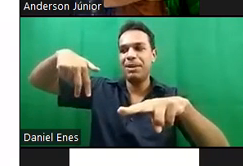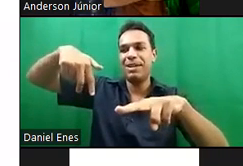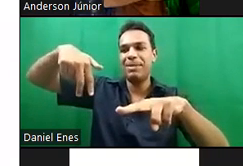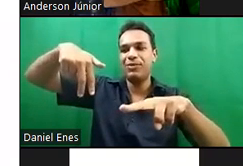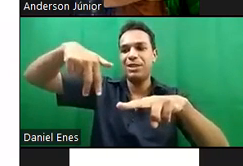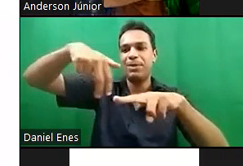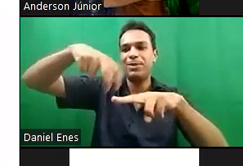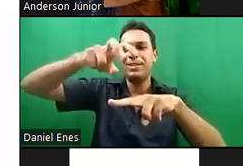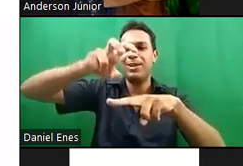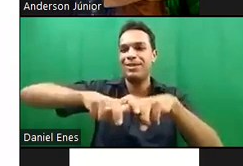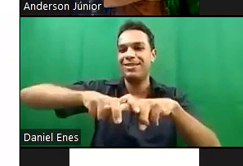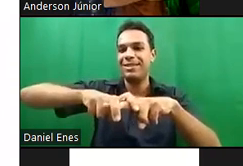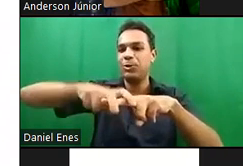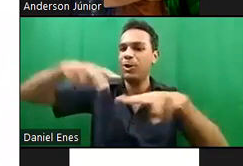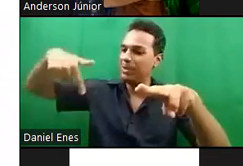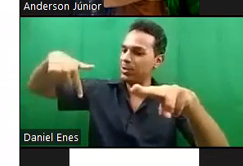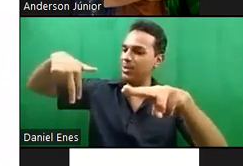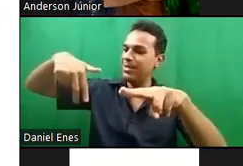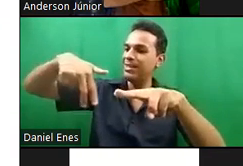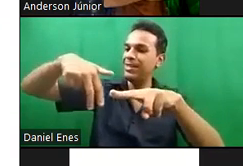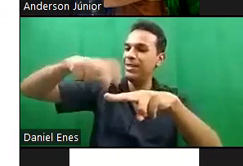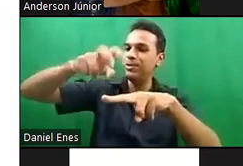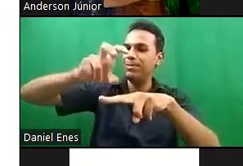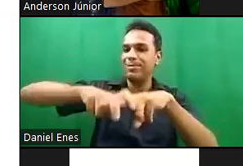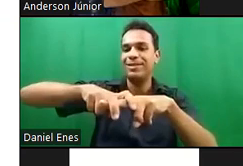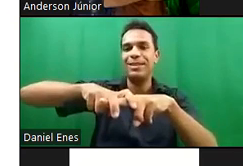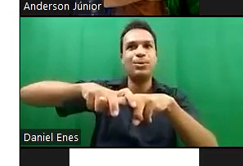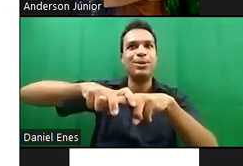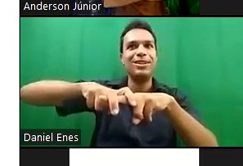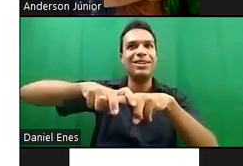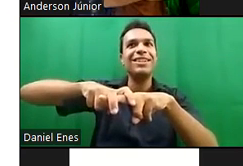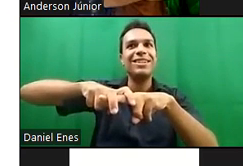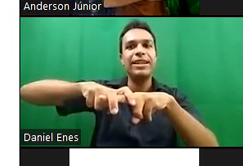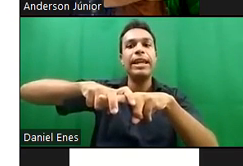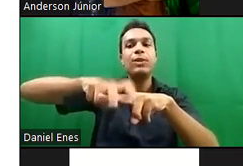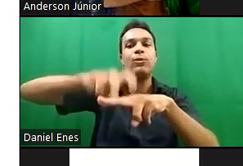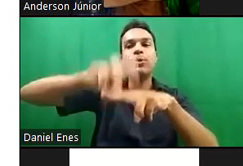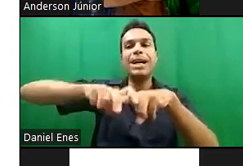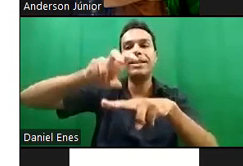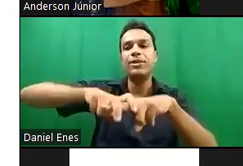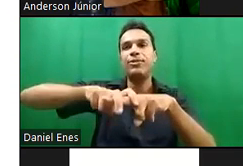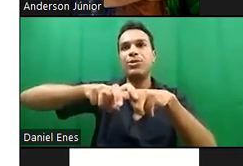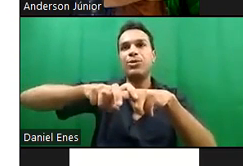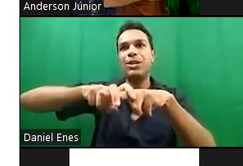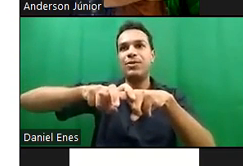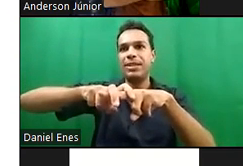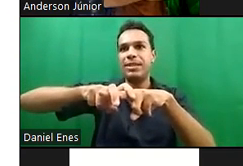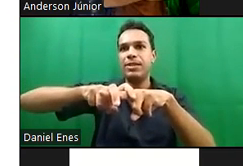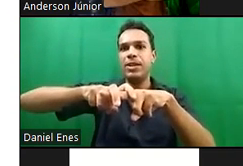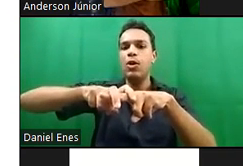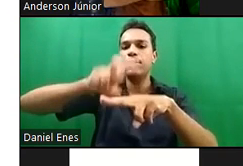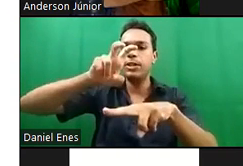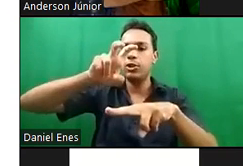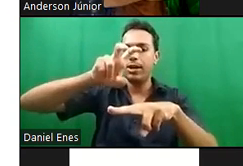coisinha para ficar mais fácil para você. Ó. Sentou, a pessoazinha andando, sentou. Enquanto cadeira, eu faço 2